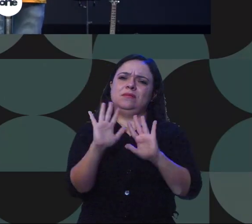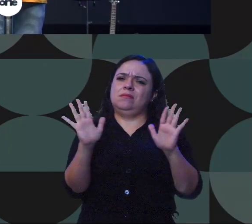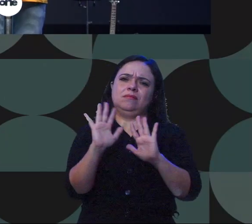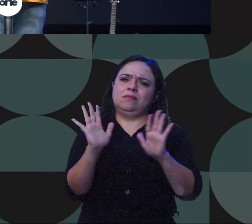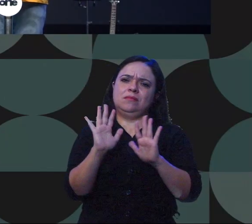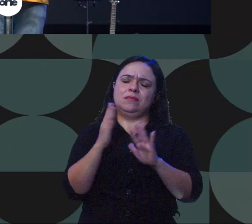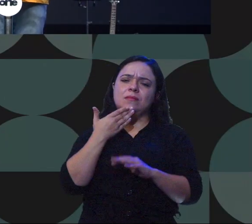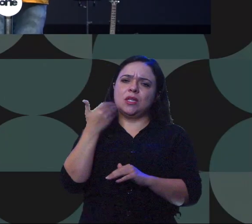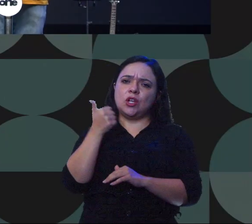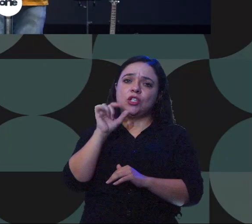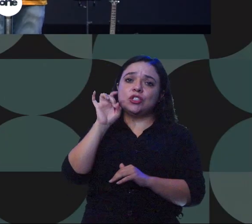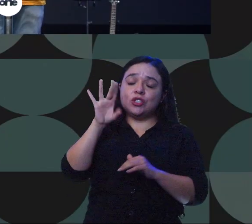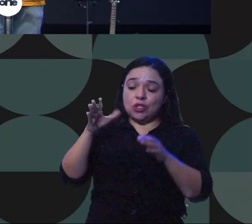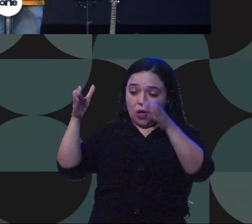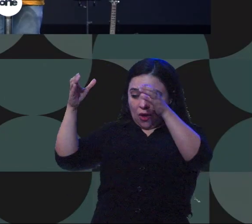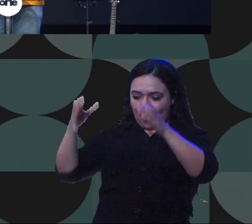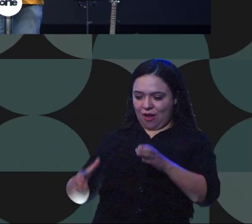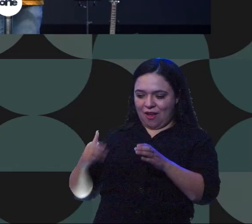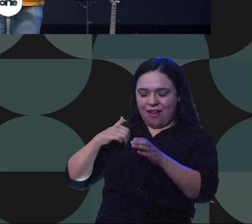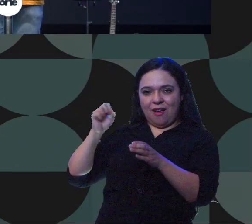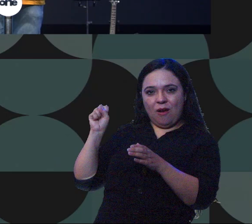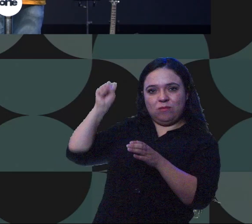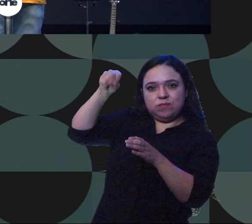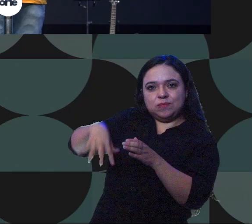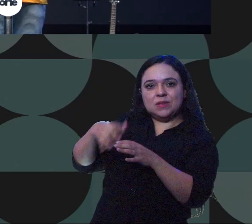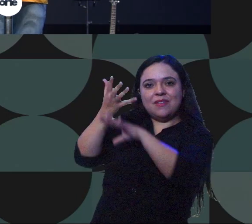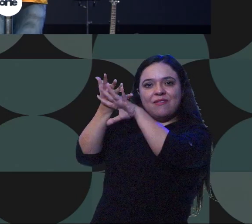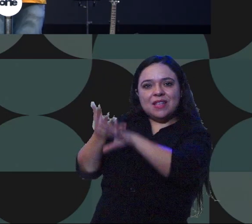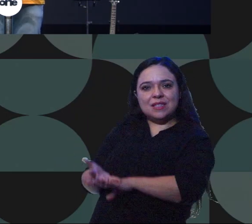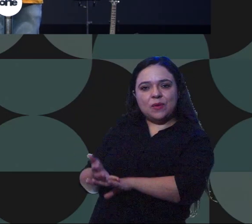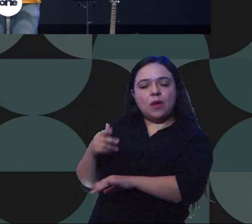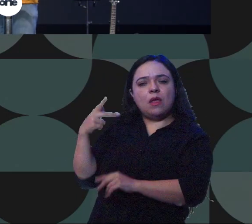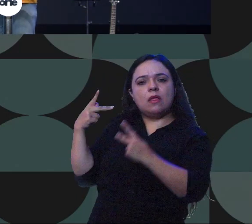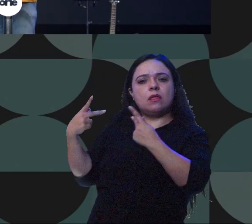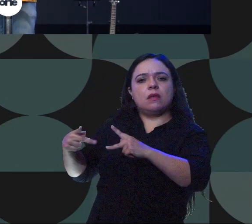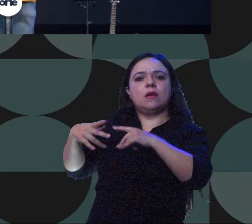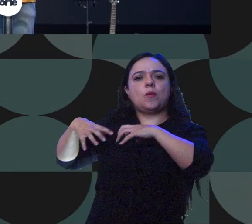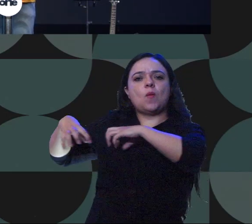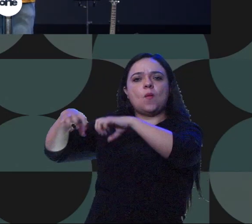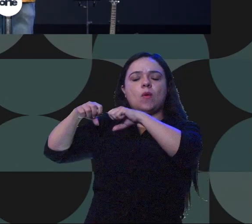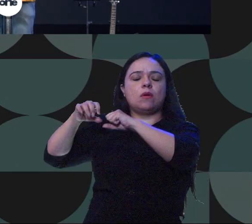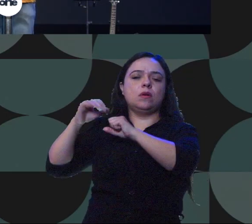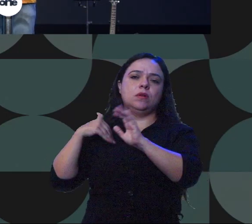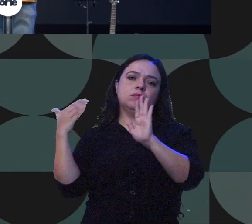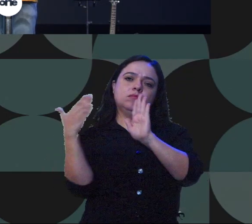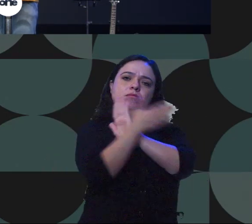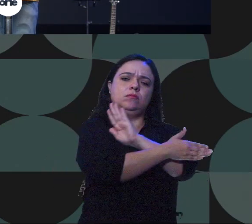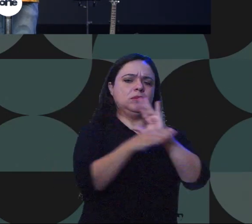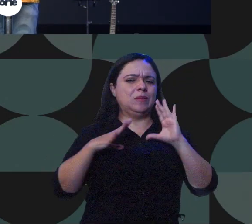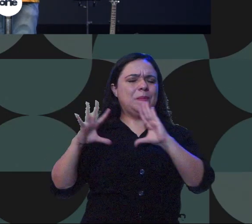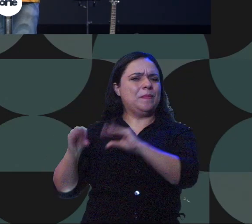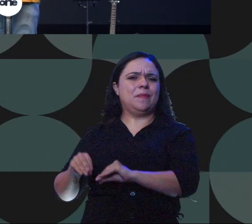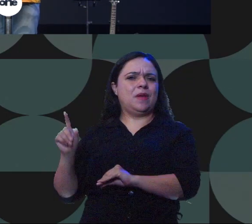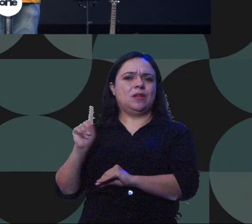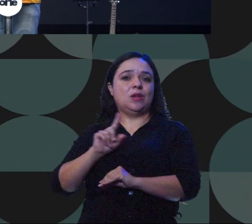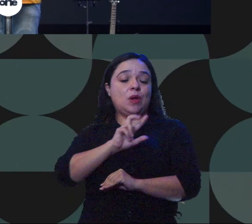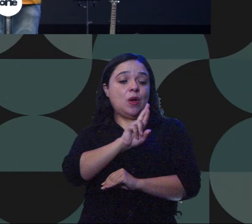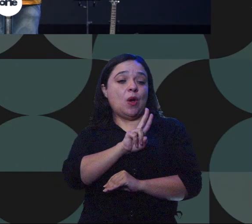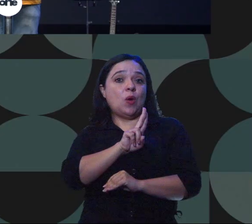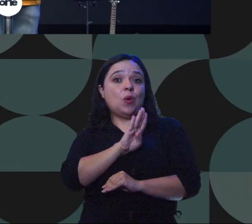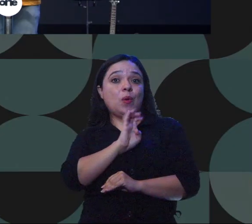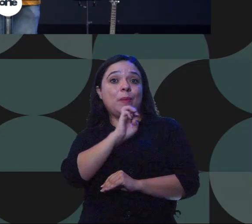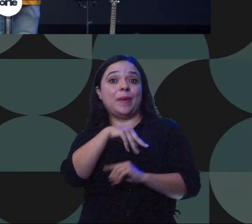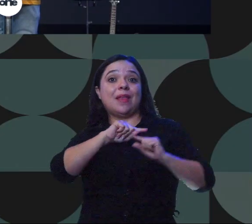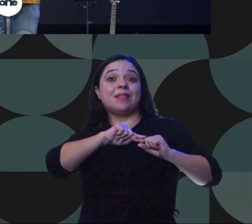sangue? Joguem-no na cisterna vazia, aqui no deserto, e não toquemos nele. Rúben planejava